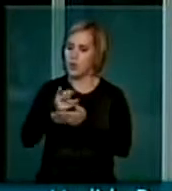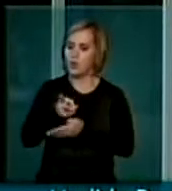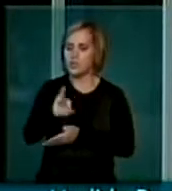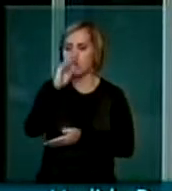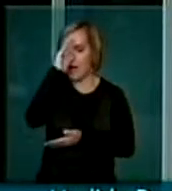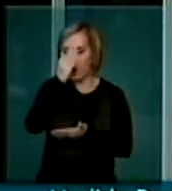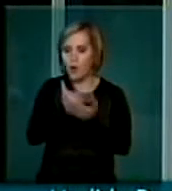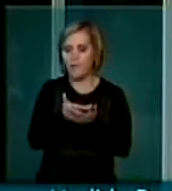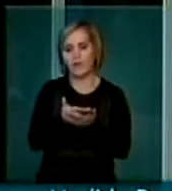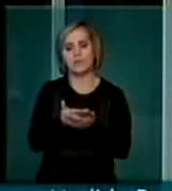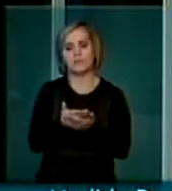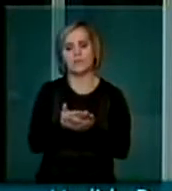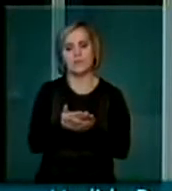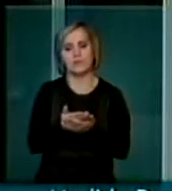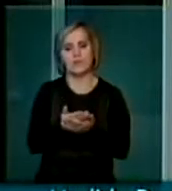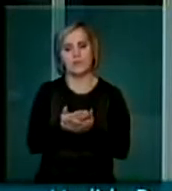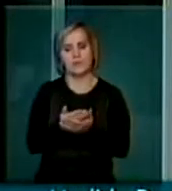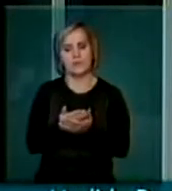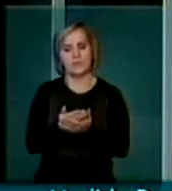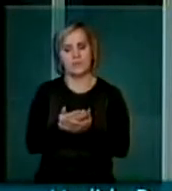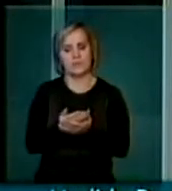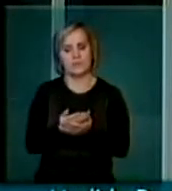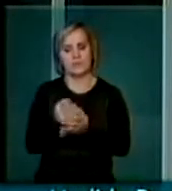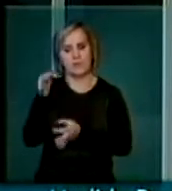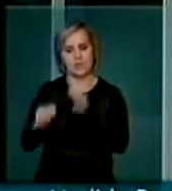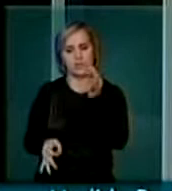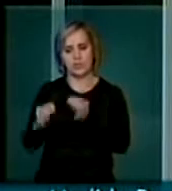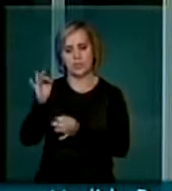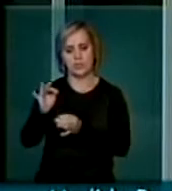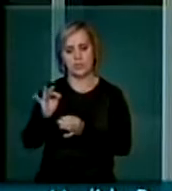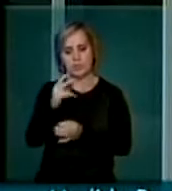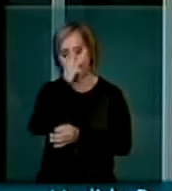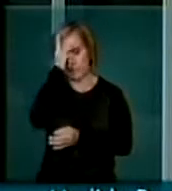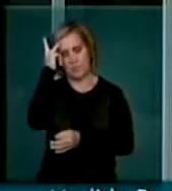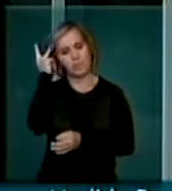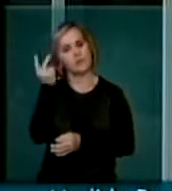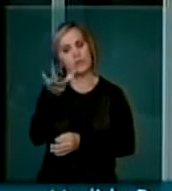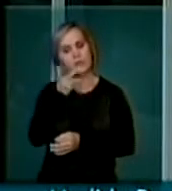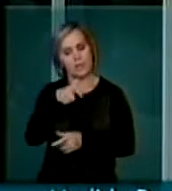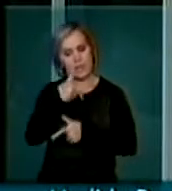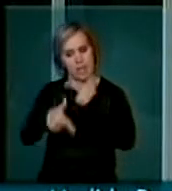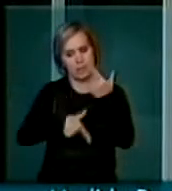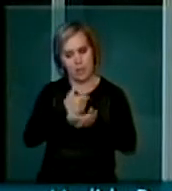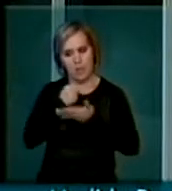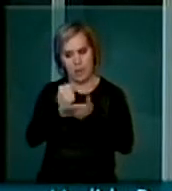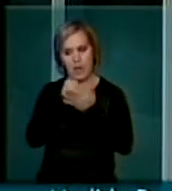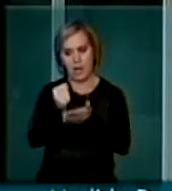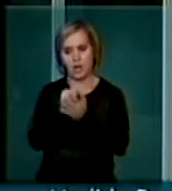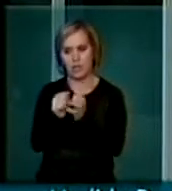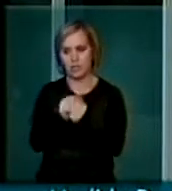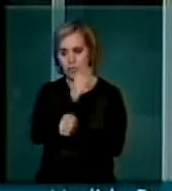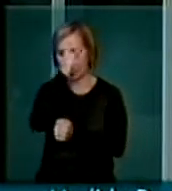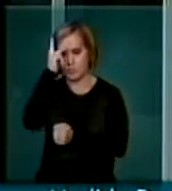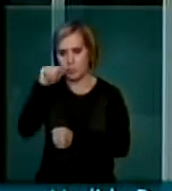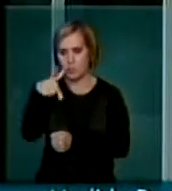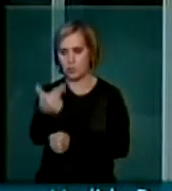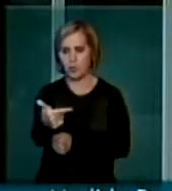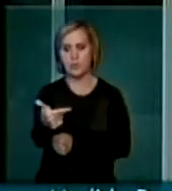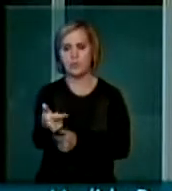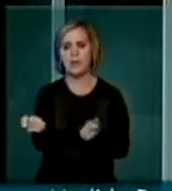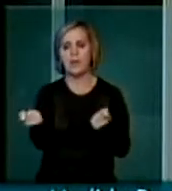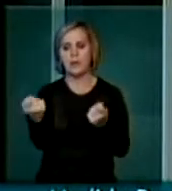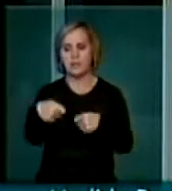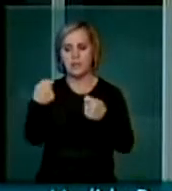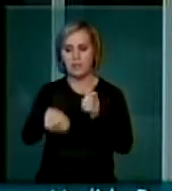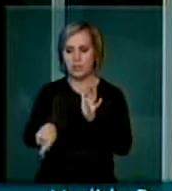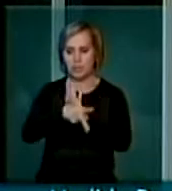do ministro-presidente do TSE: quem se empenha em fazer sucessor, quer suceder a ele. Lula